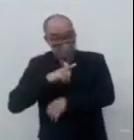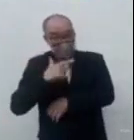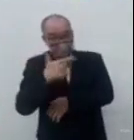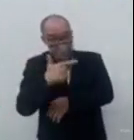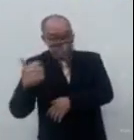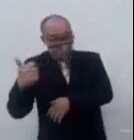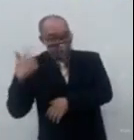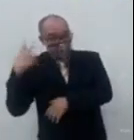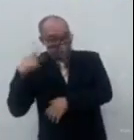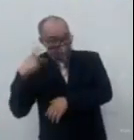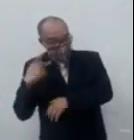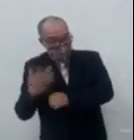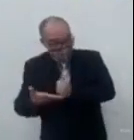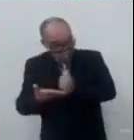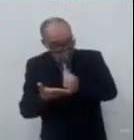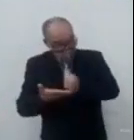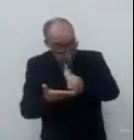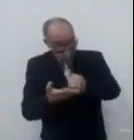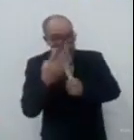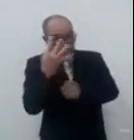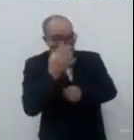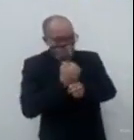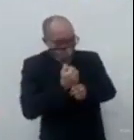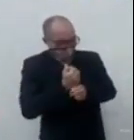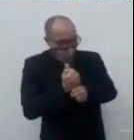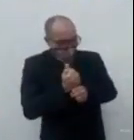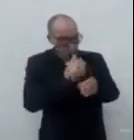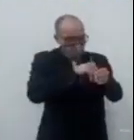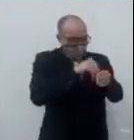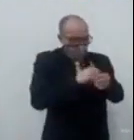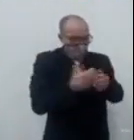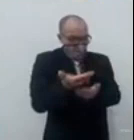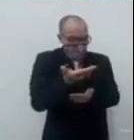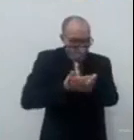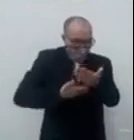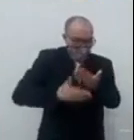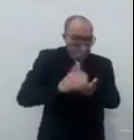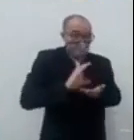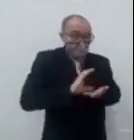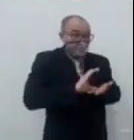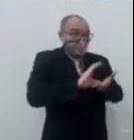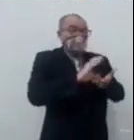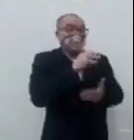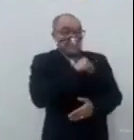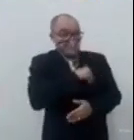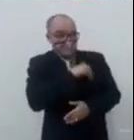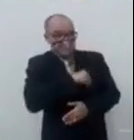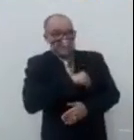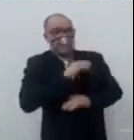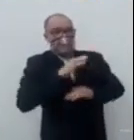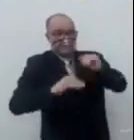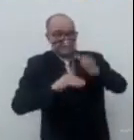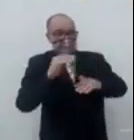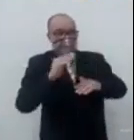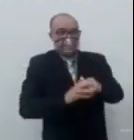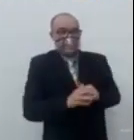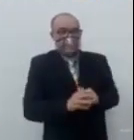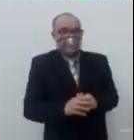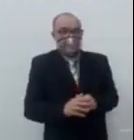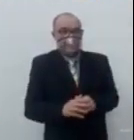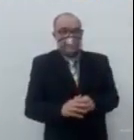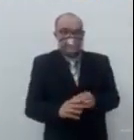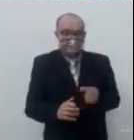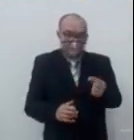de 4 em 4 anos de votar a reposição, vereador Gnâncio, tanto